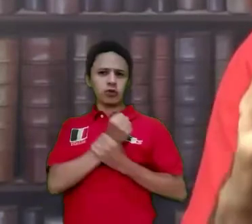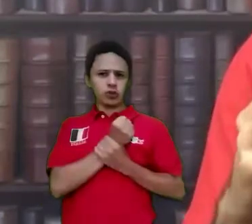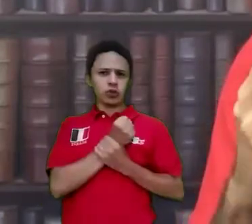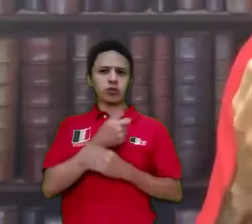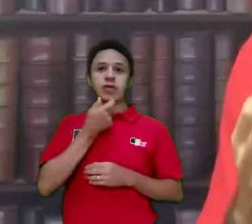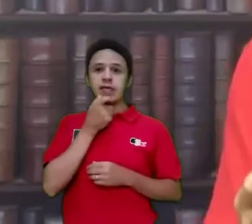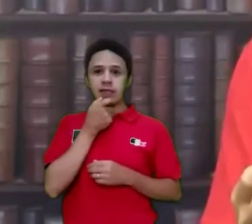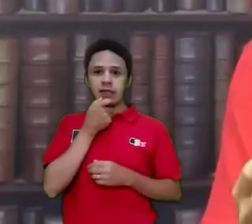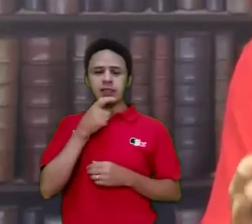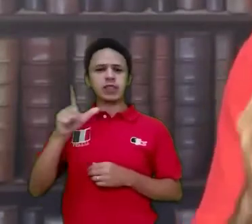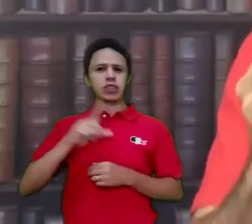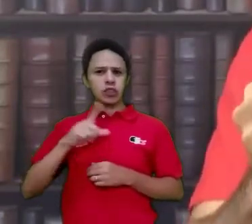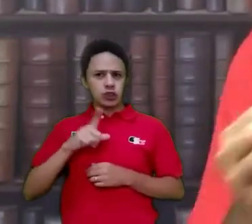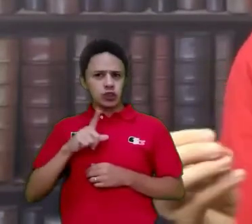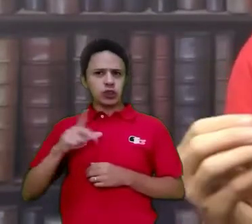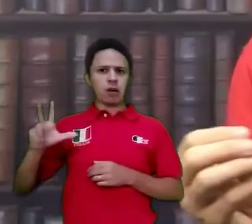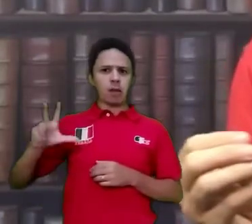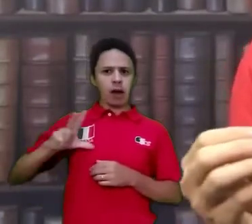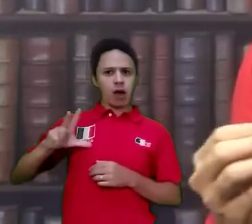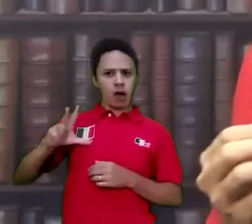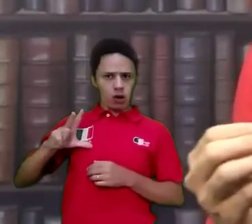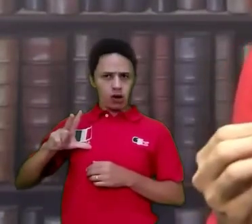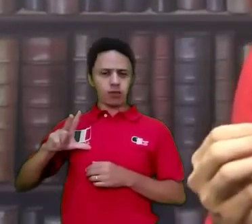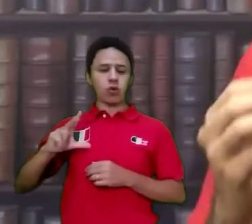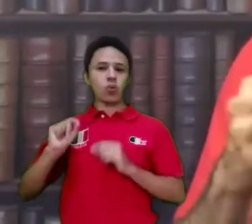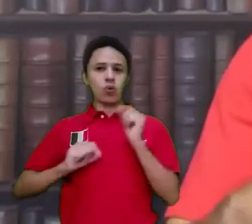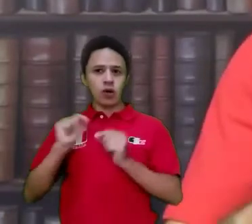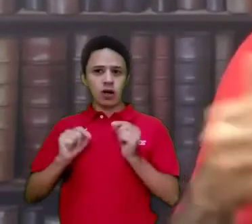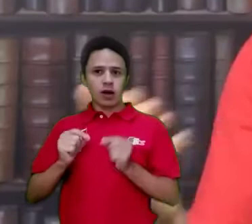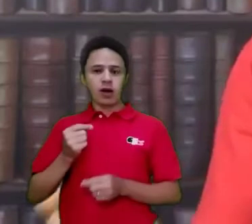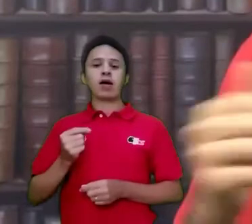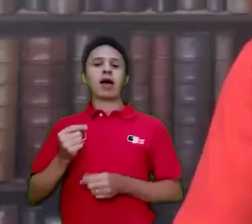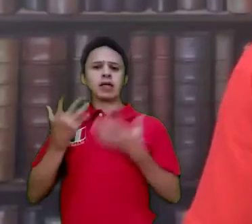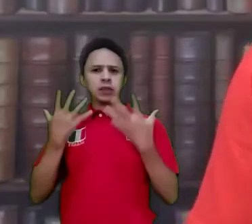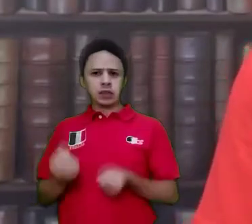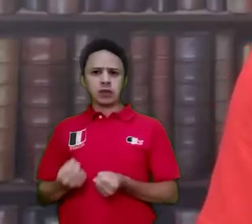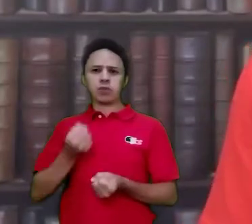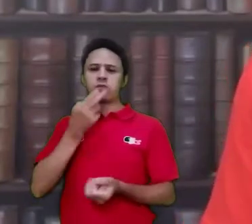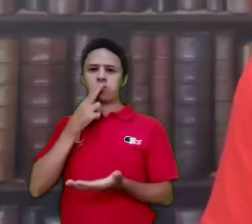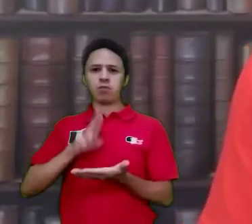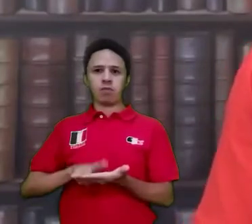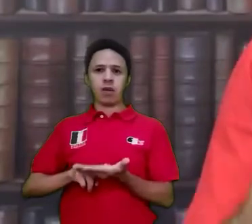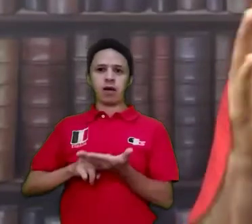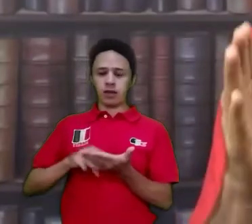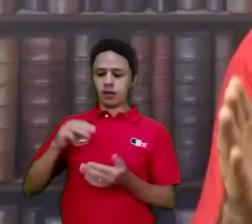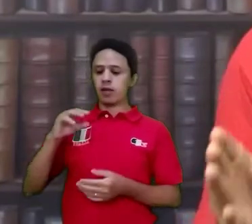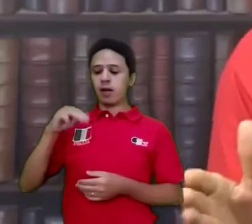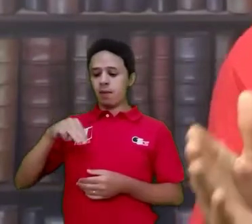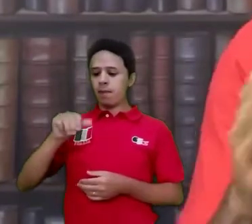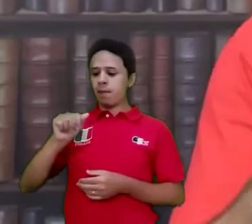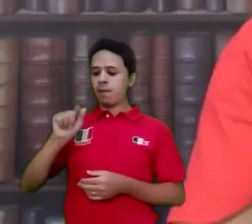O absolutismo inglês tinha uma particularidade, a convivência com a Magna Carta.